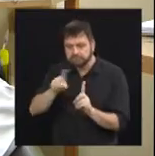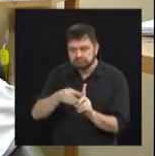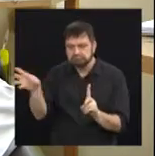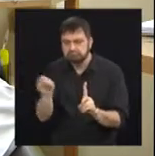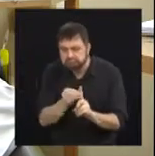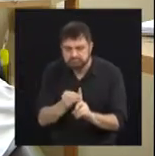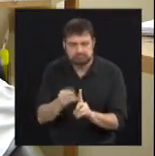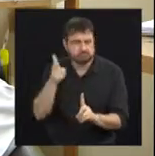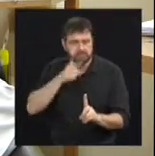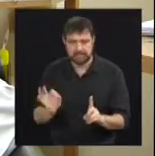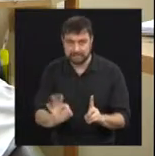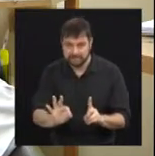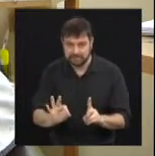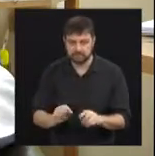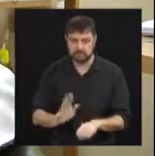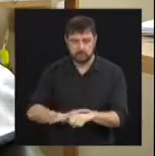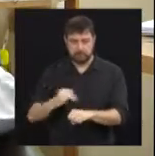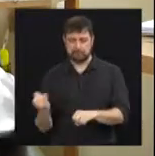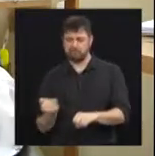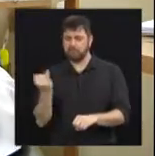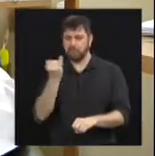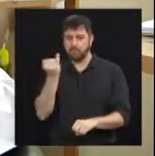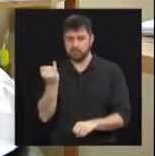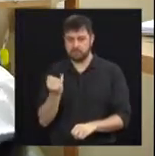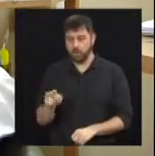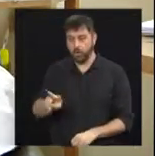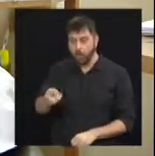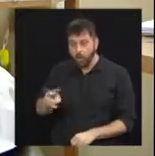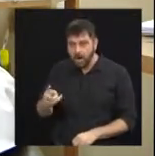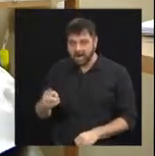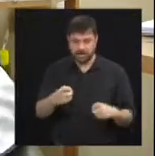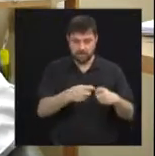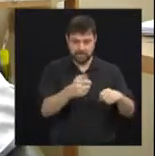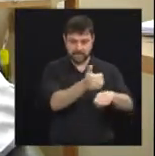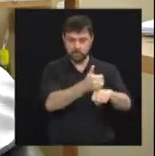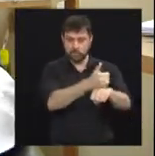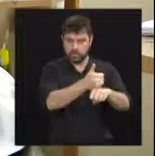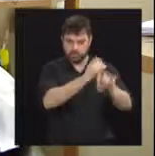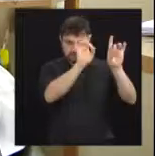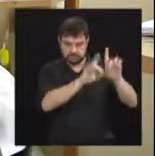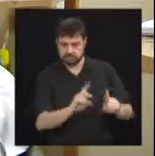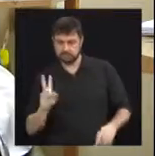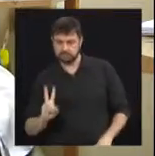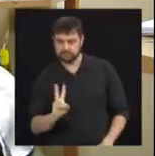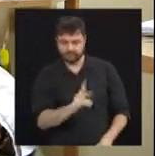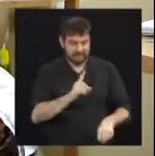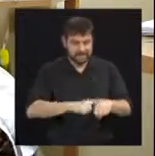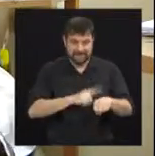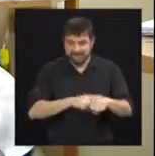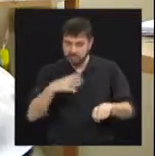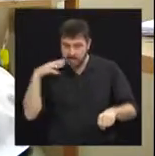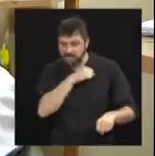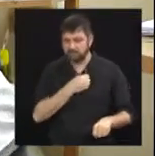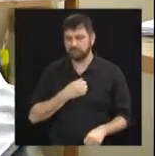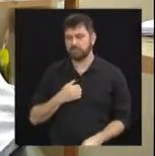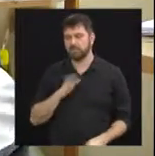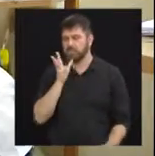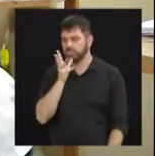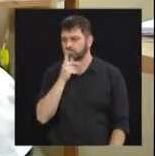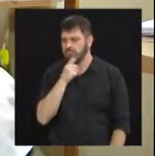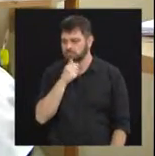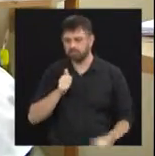mais importante é que esse casal procure o especialista no momento mais adequado. Não espere passar muito tempo,